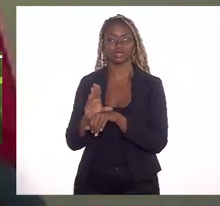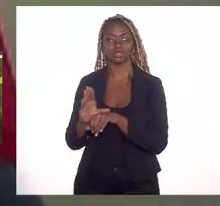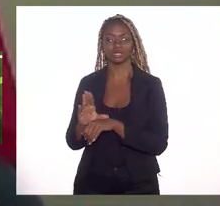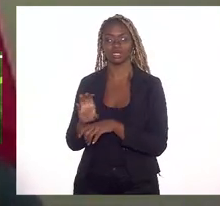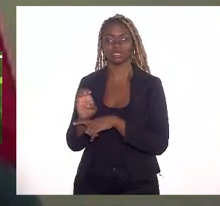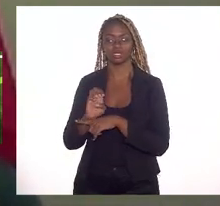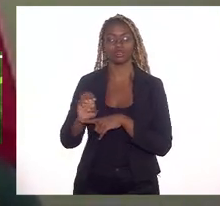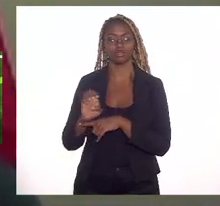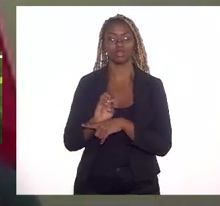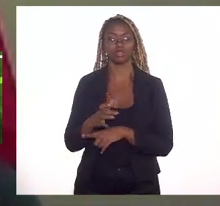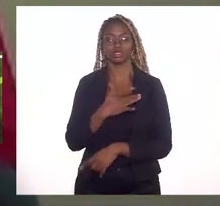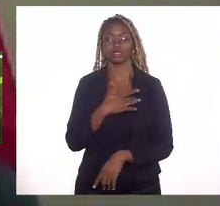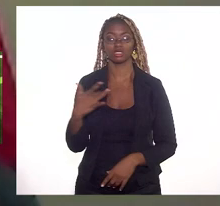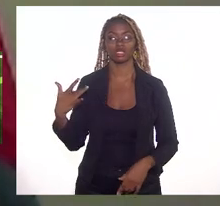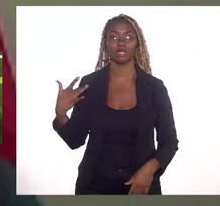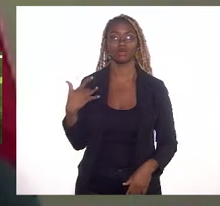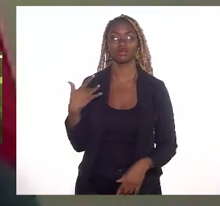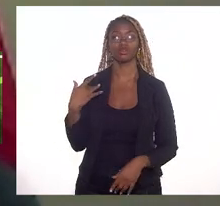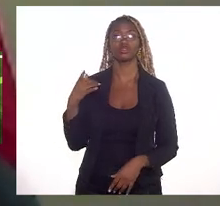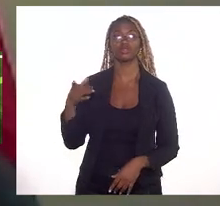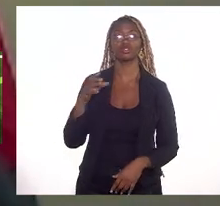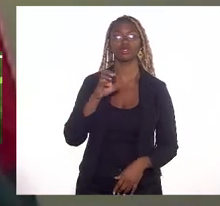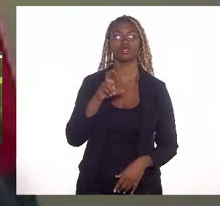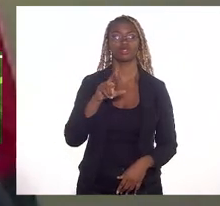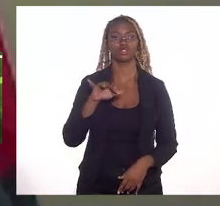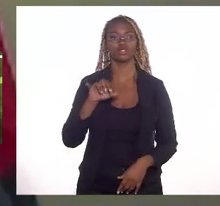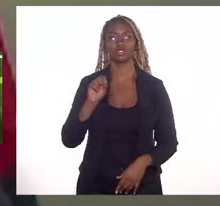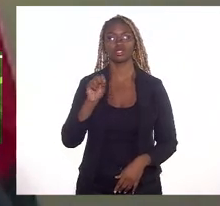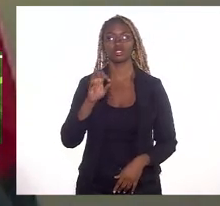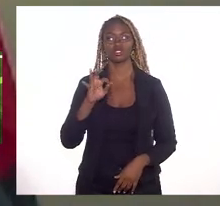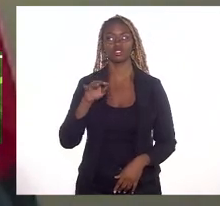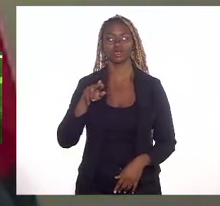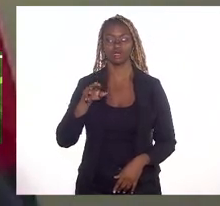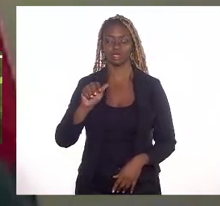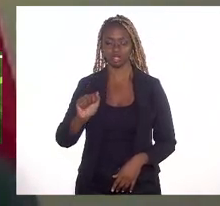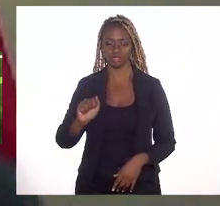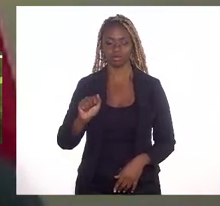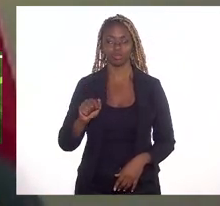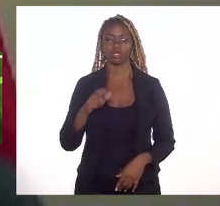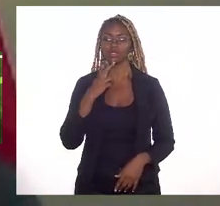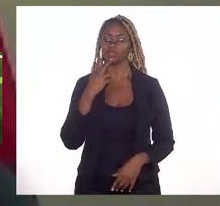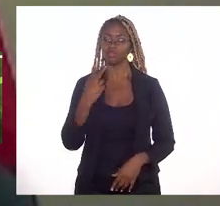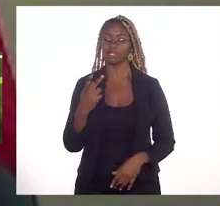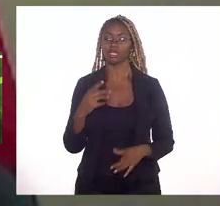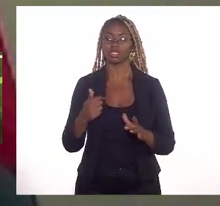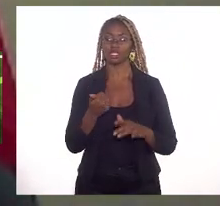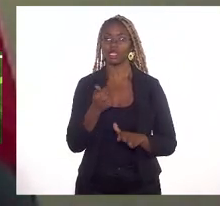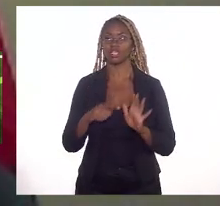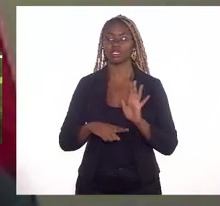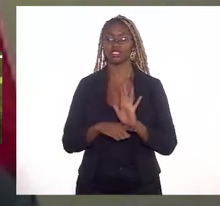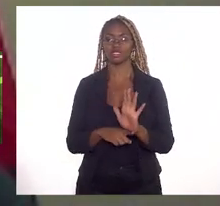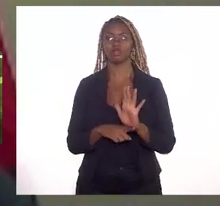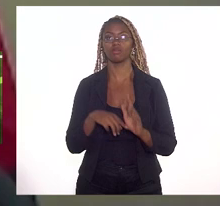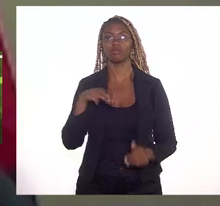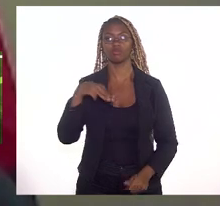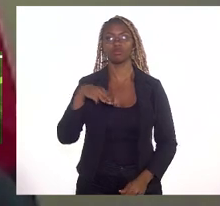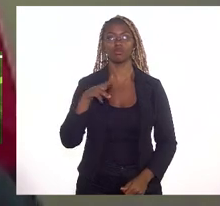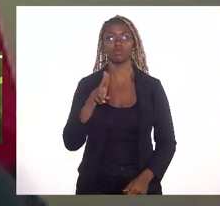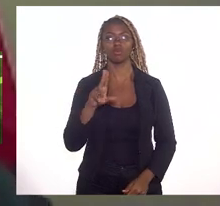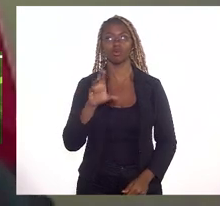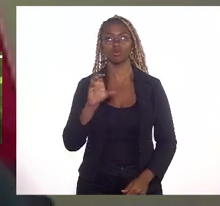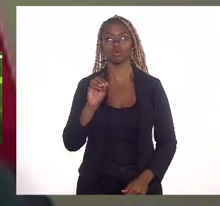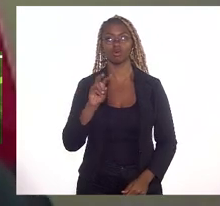Cristiano Silveira, que representa a assistência à mucoviscidose. Então, eu queria conceder